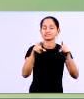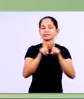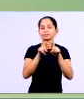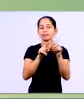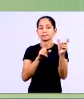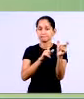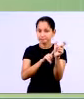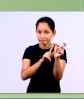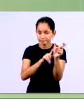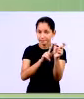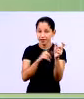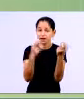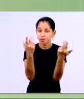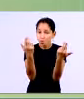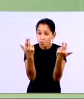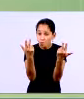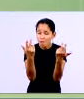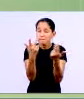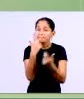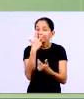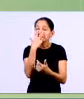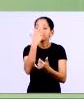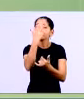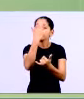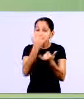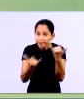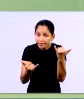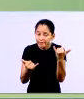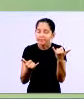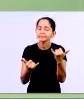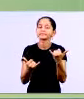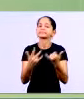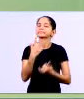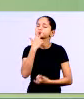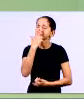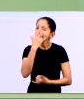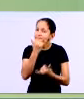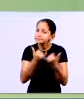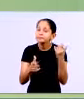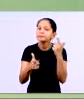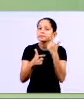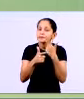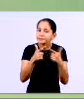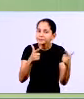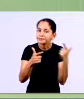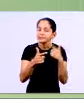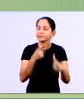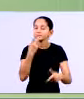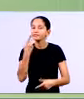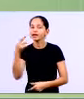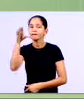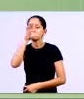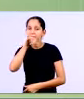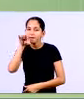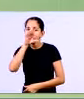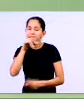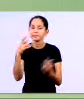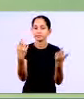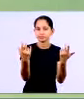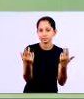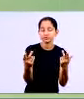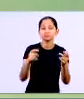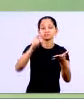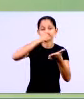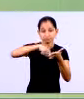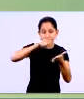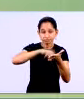palavra parônima, um nome técnico aqui, que às vezes dá problema, porque a pronúncia é o mesmo som, porém a